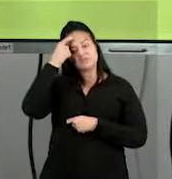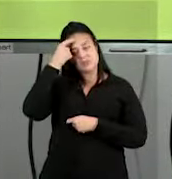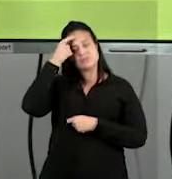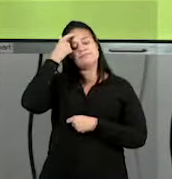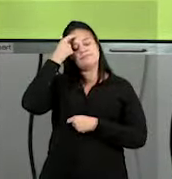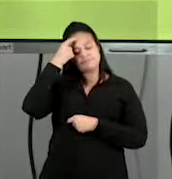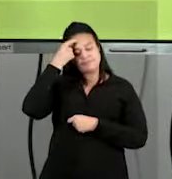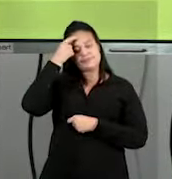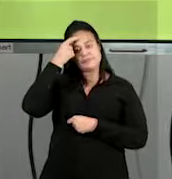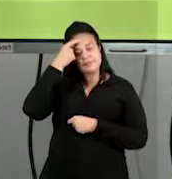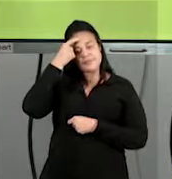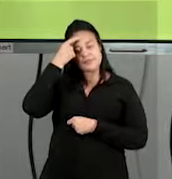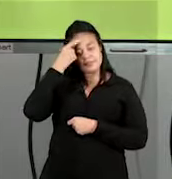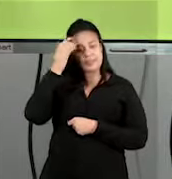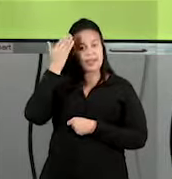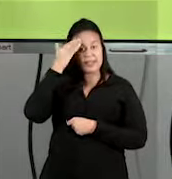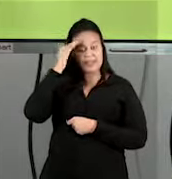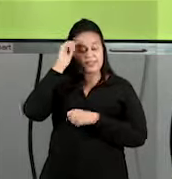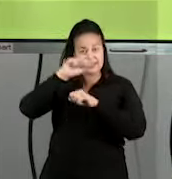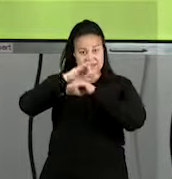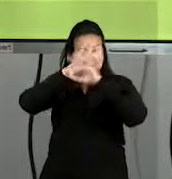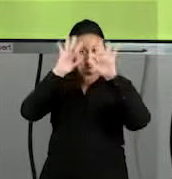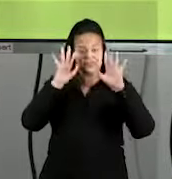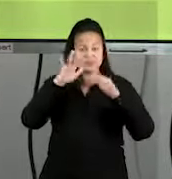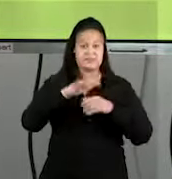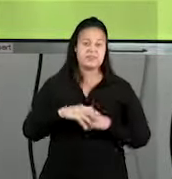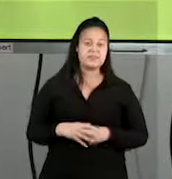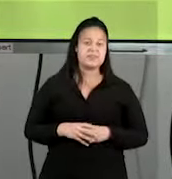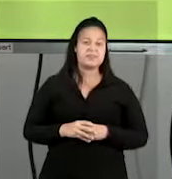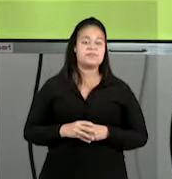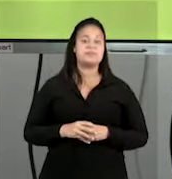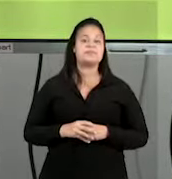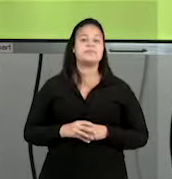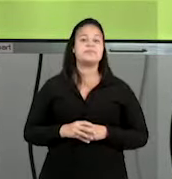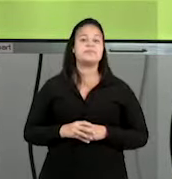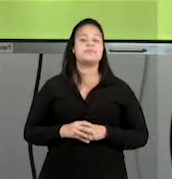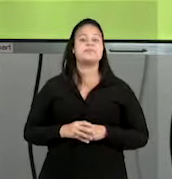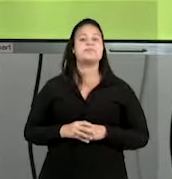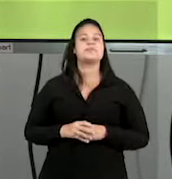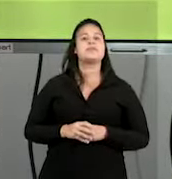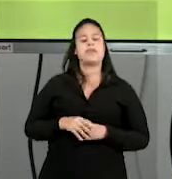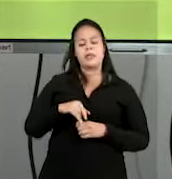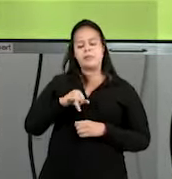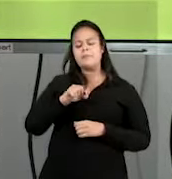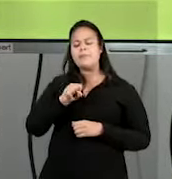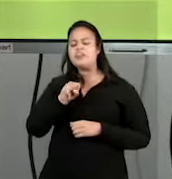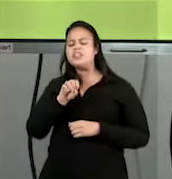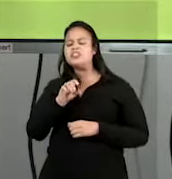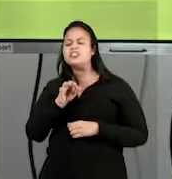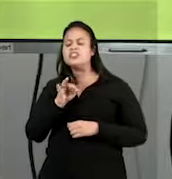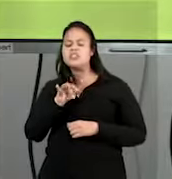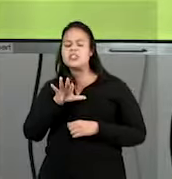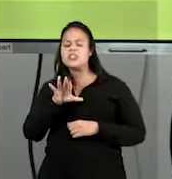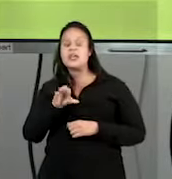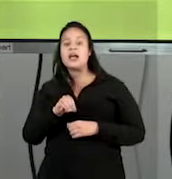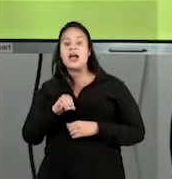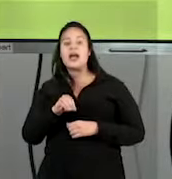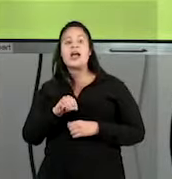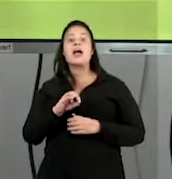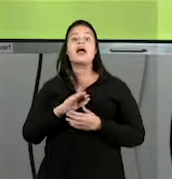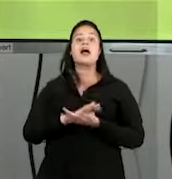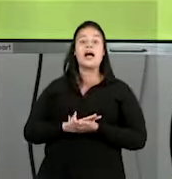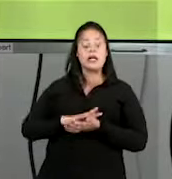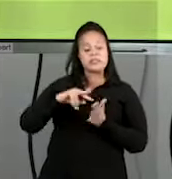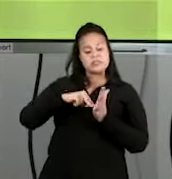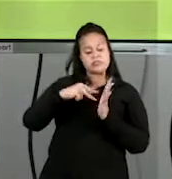moral e ética para você compreendê-los. A mística pessoal, o que é isso? É você ver sentido na